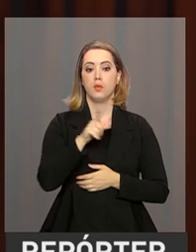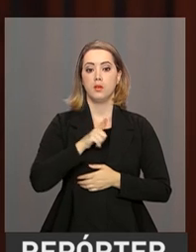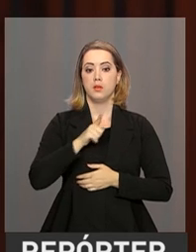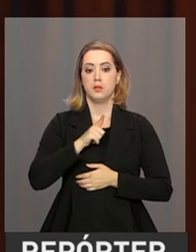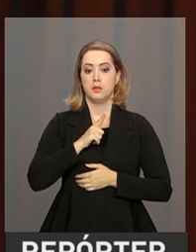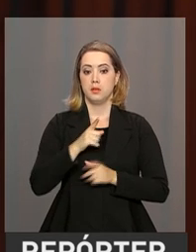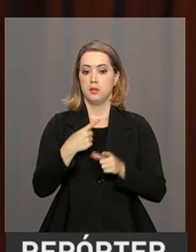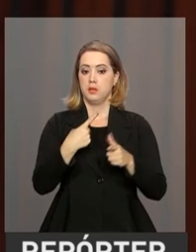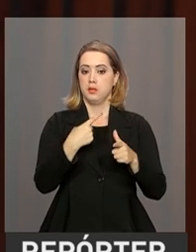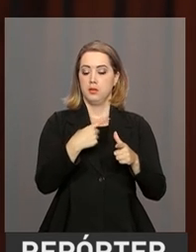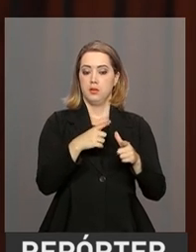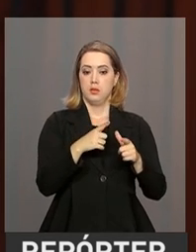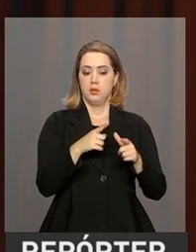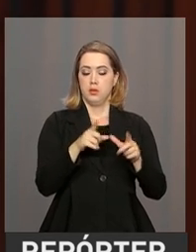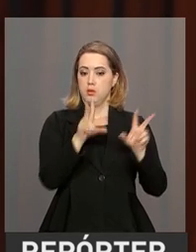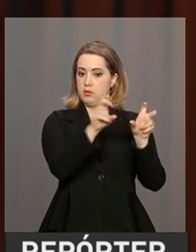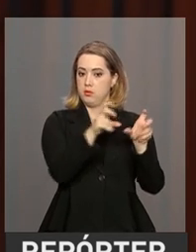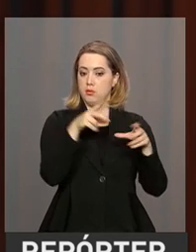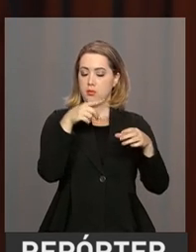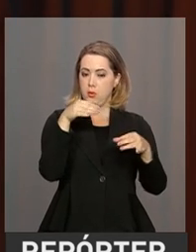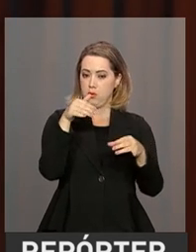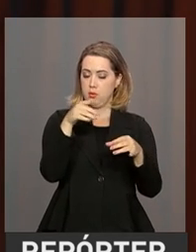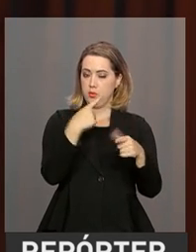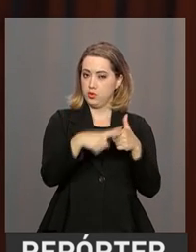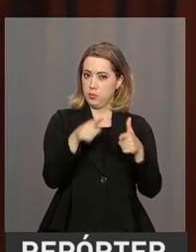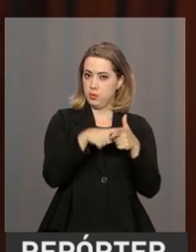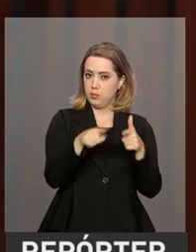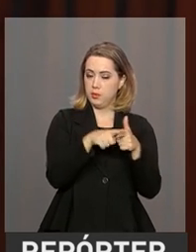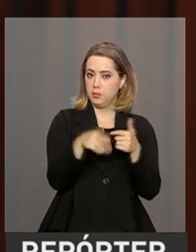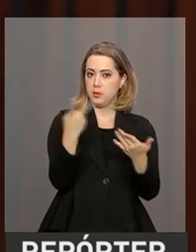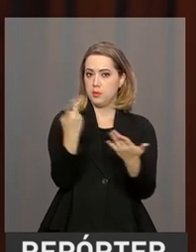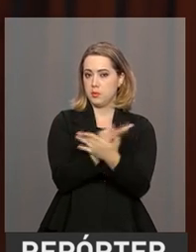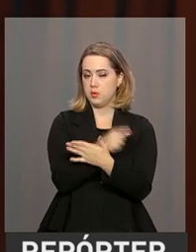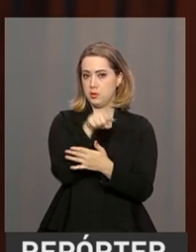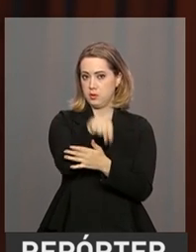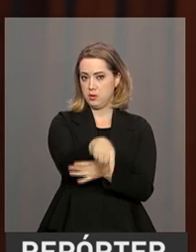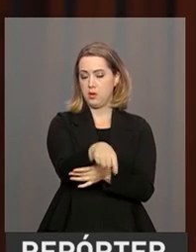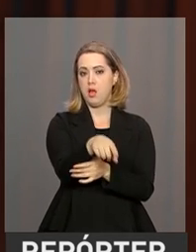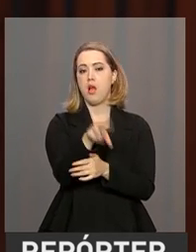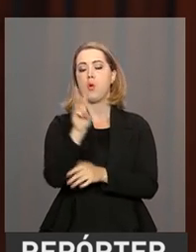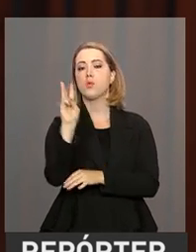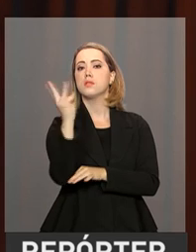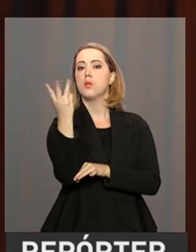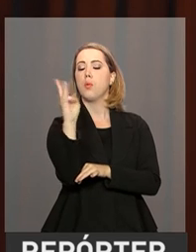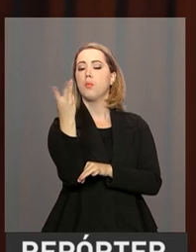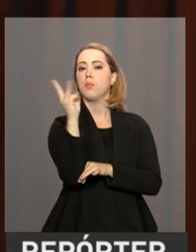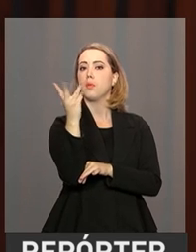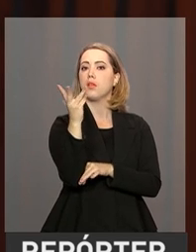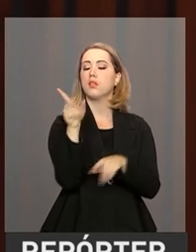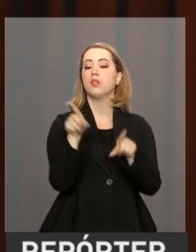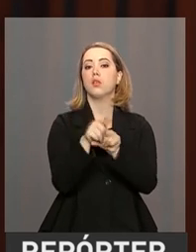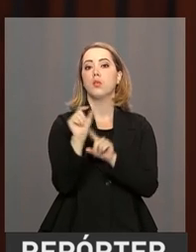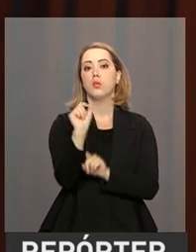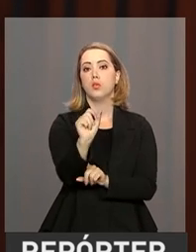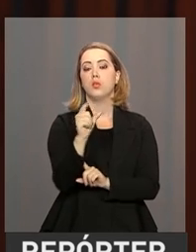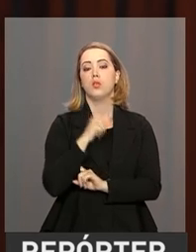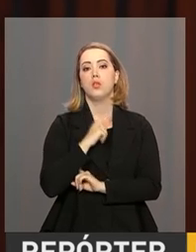das ocorrências, elas se deram até aqui na cidade de São Luís, quando, na